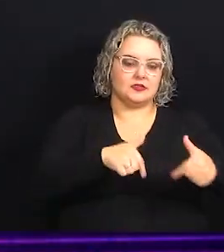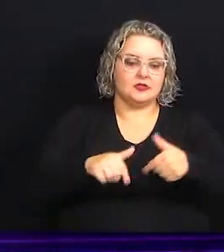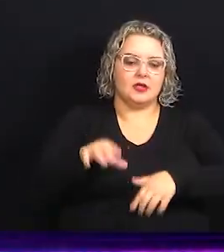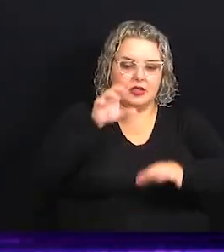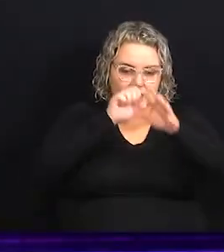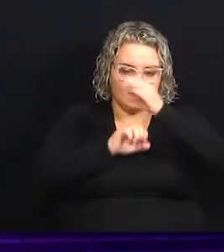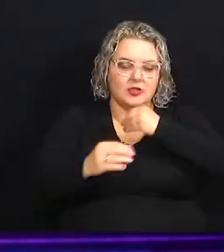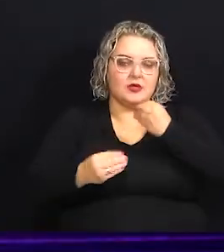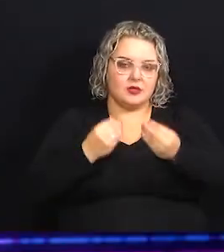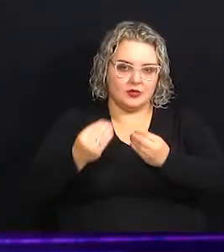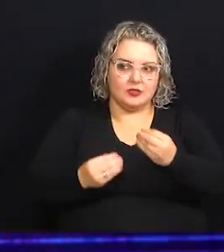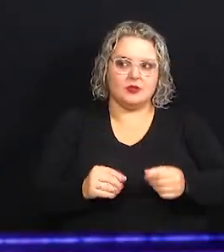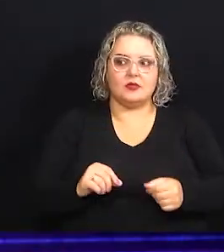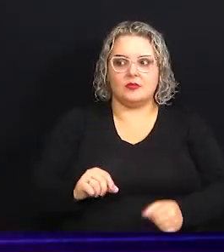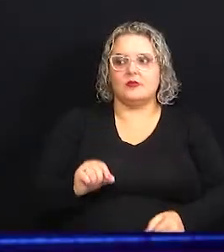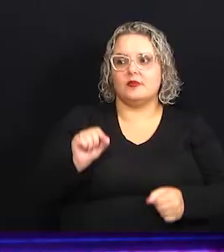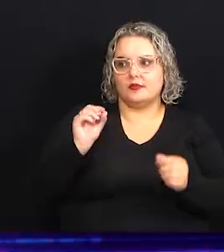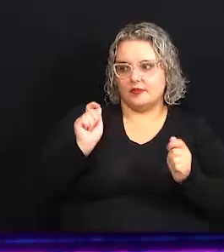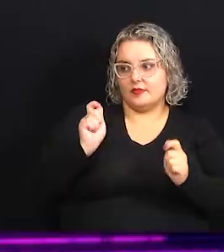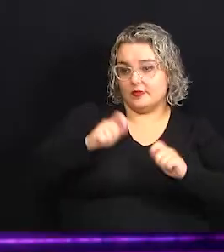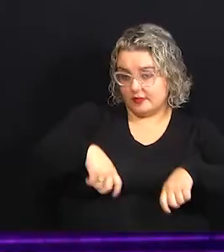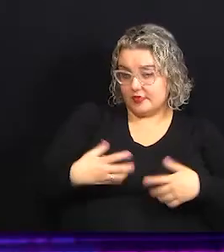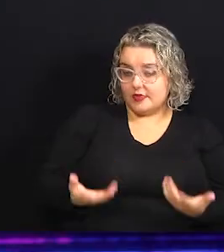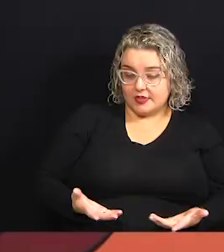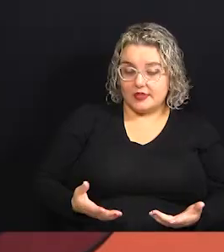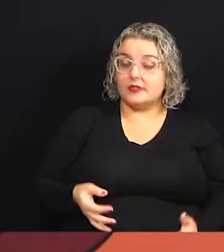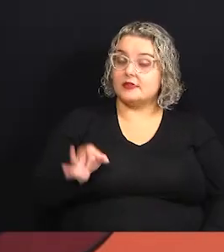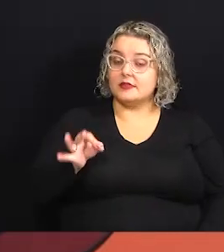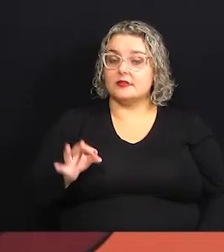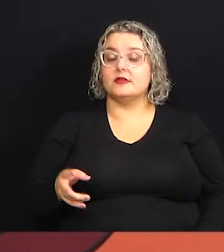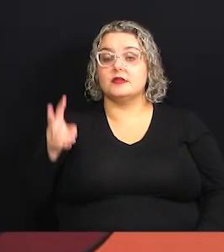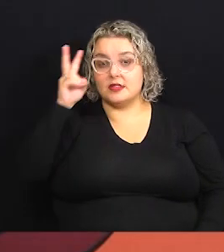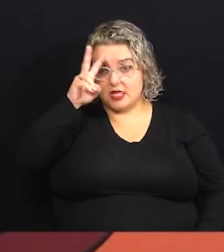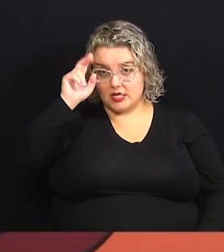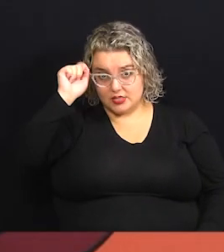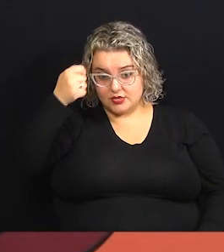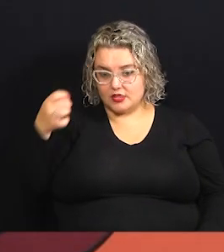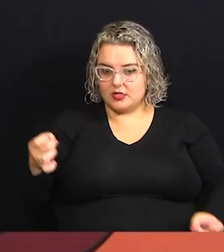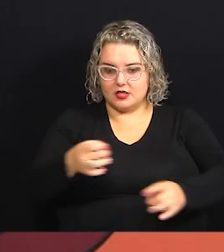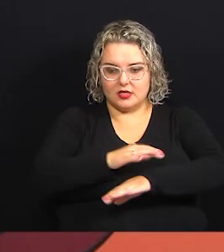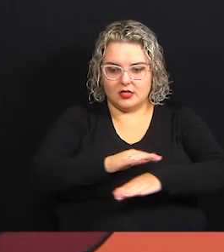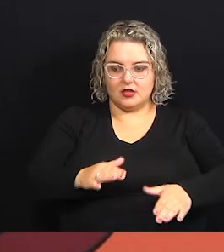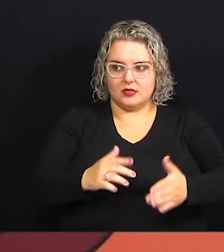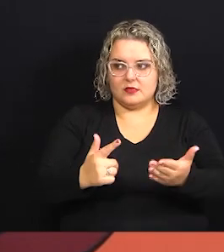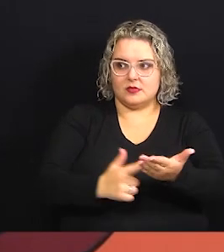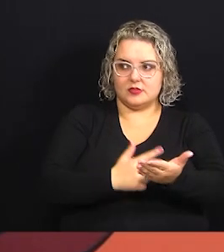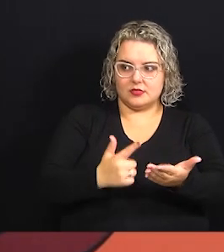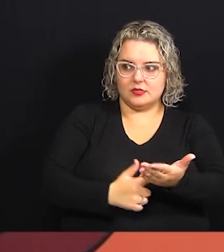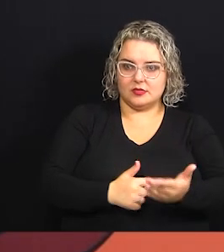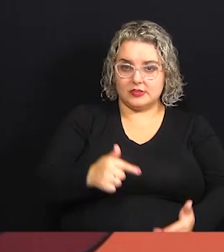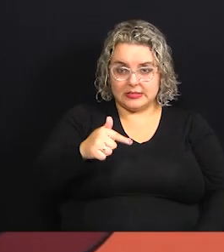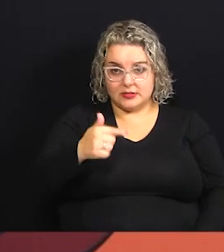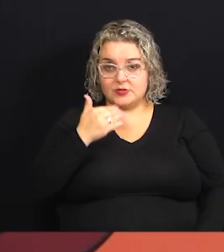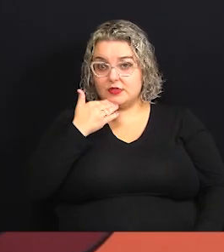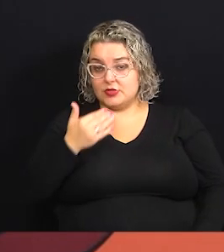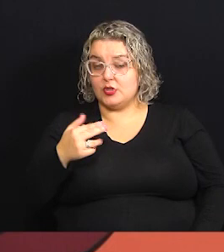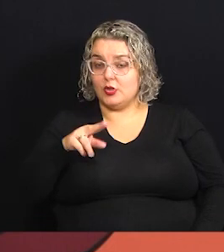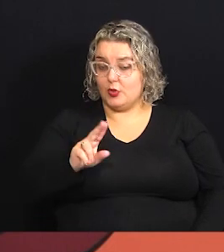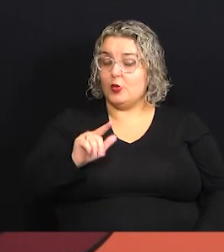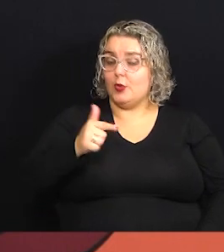aprendendo direitinho como funciona e está dando certo. E aí, a história da Preta termina, né, nas